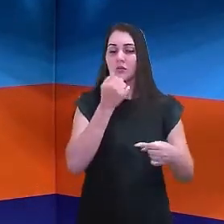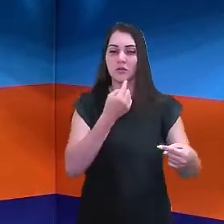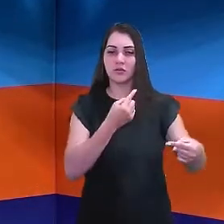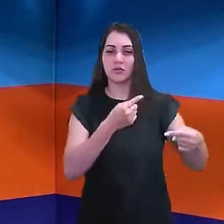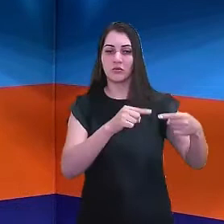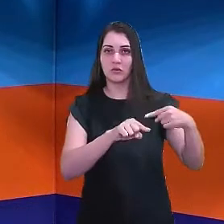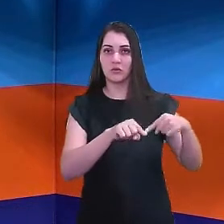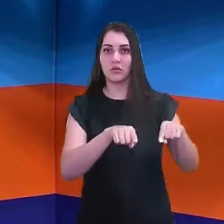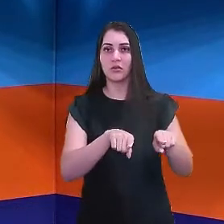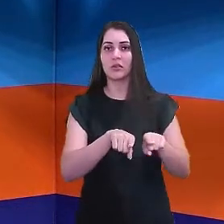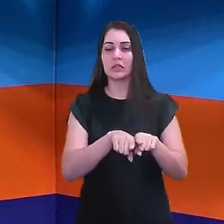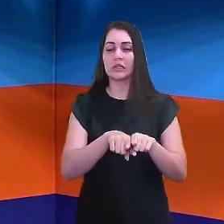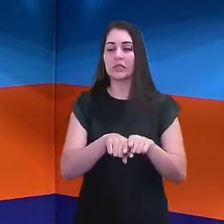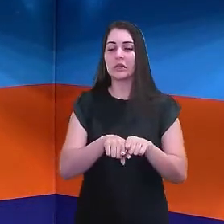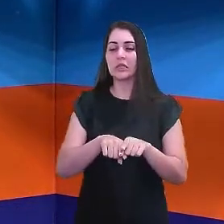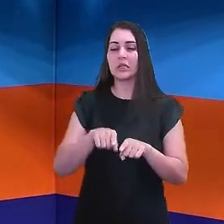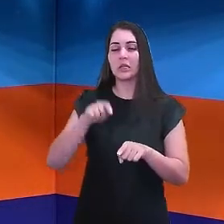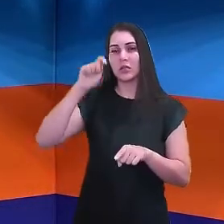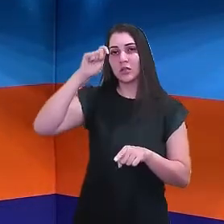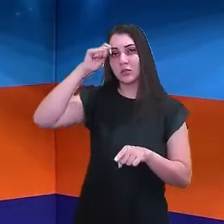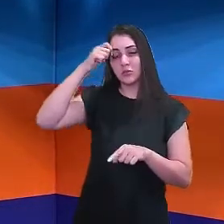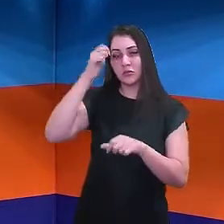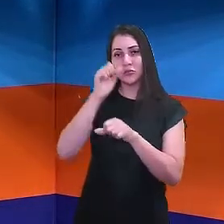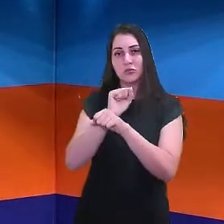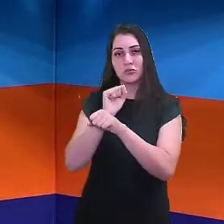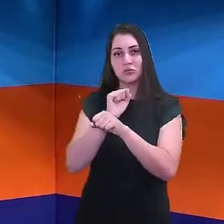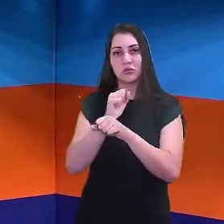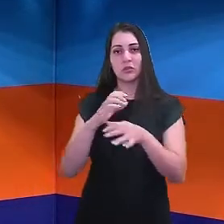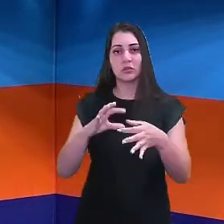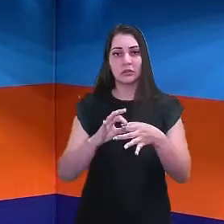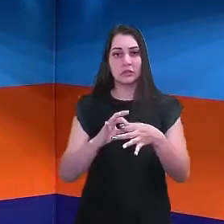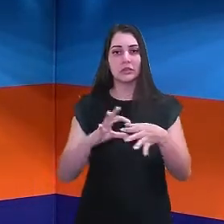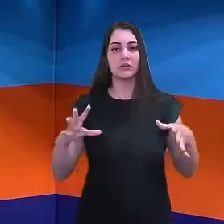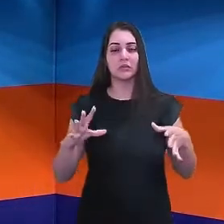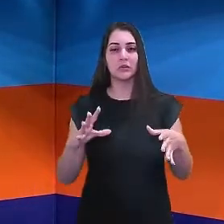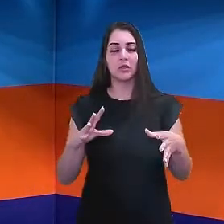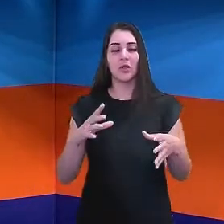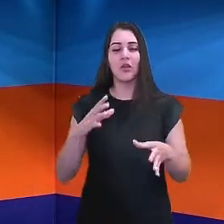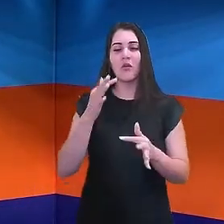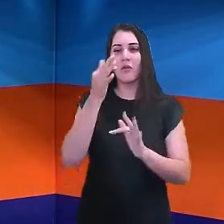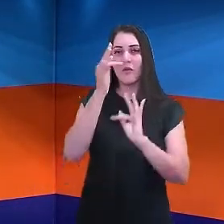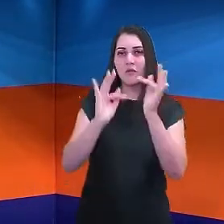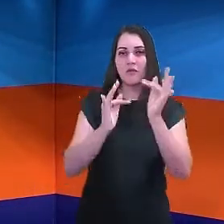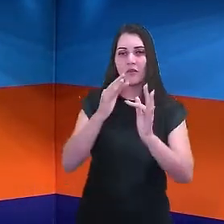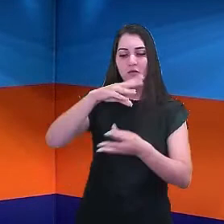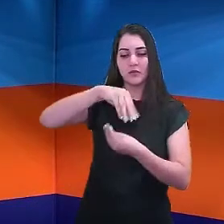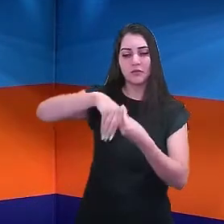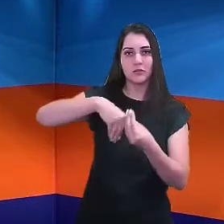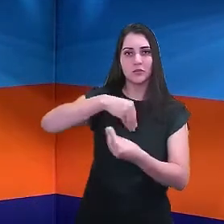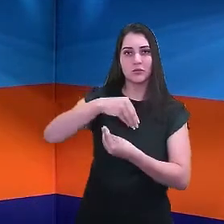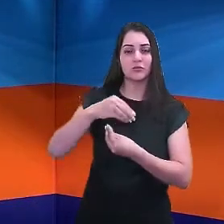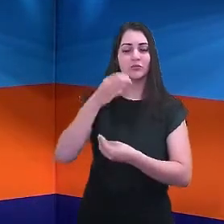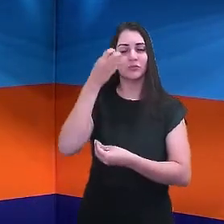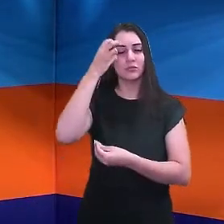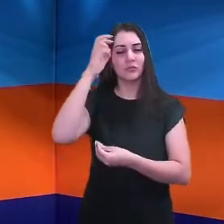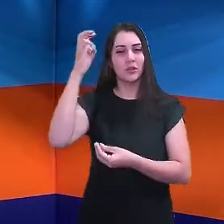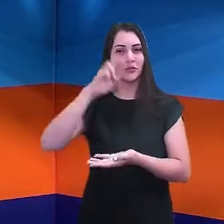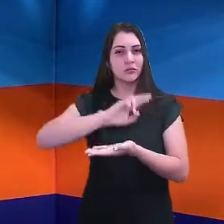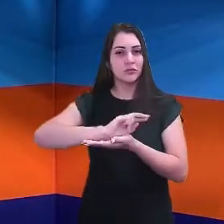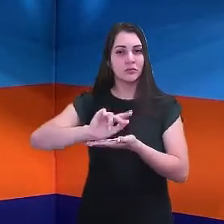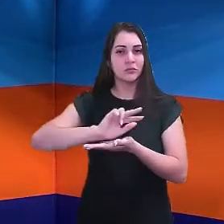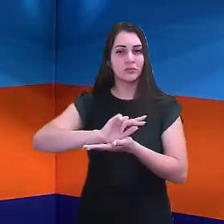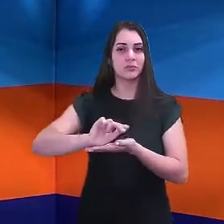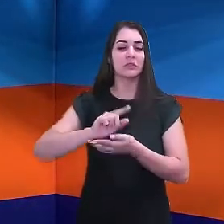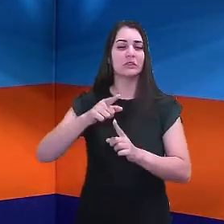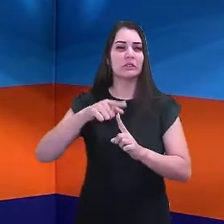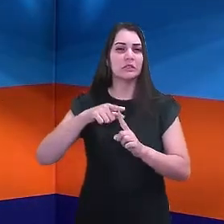e os escravos que acabaram de ser libertados, que o frevo é uma mistura, né? Uma mistura da nossa multiculturalidade. É uma mistura de vários tipos